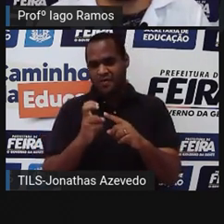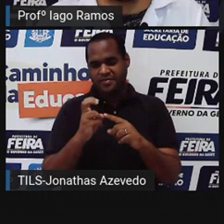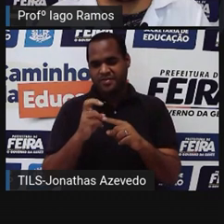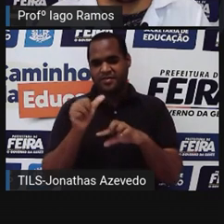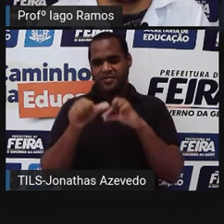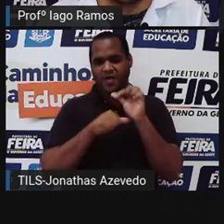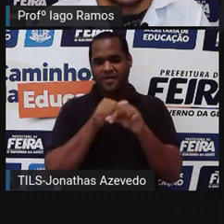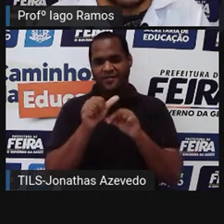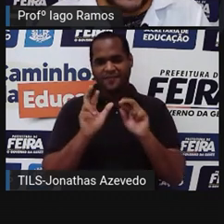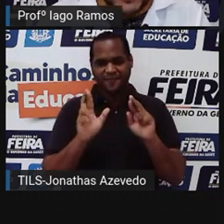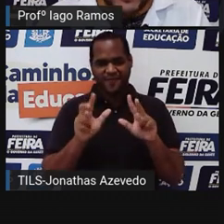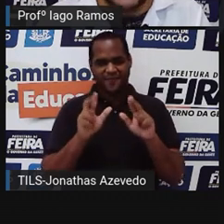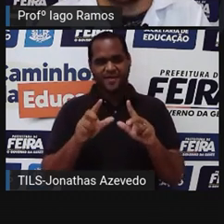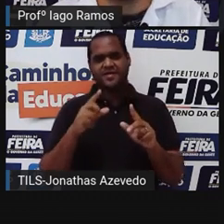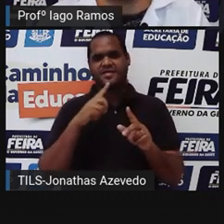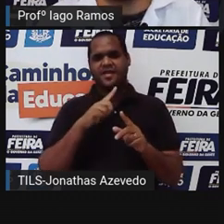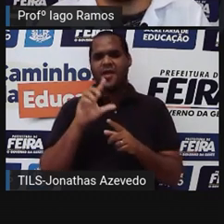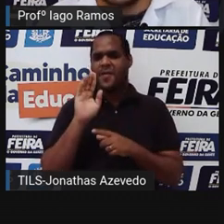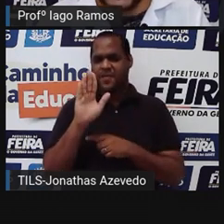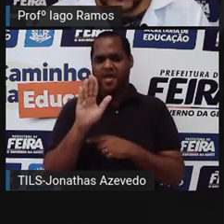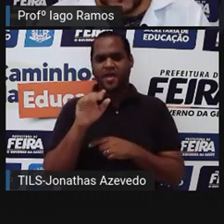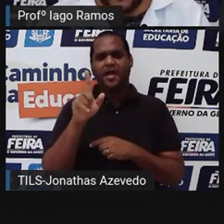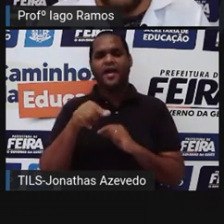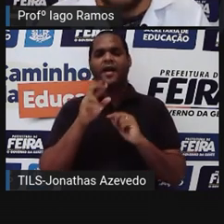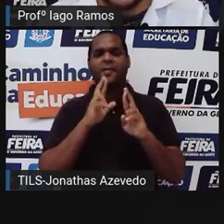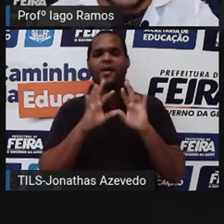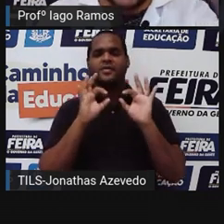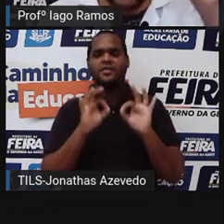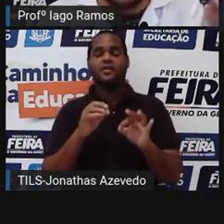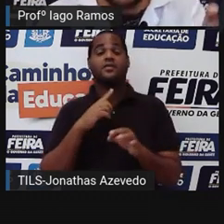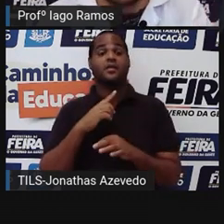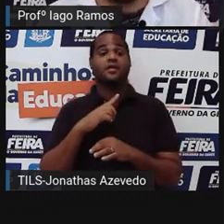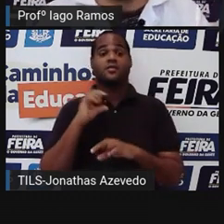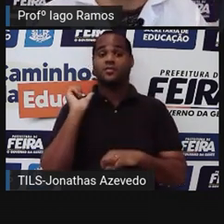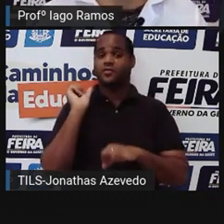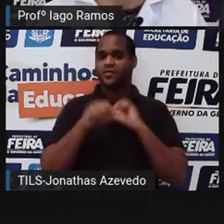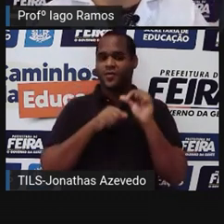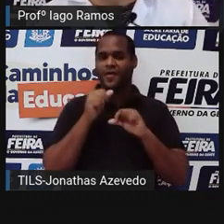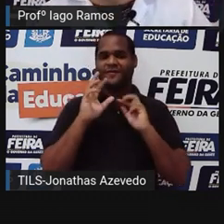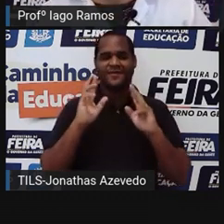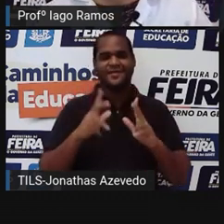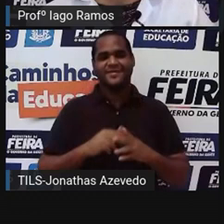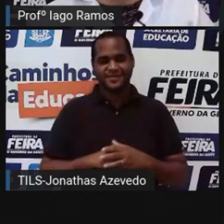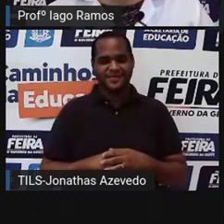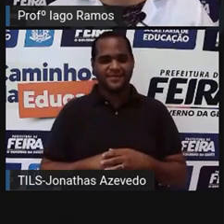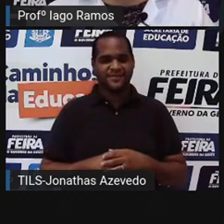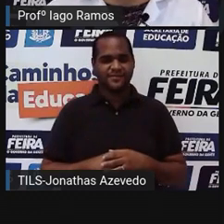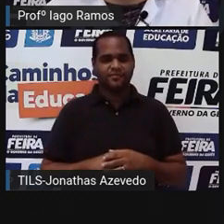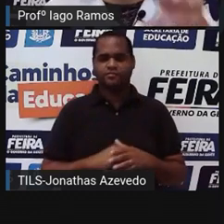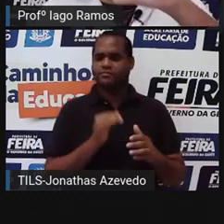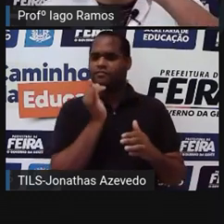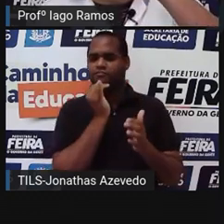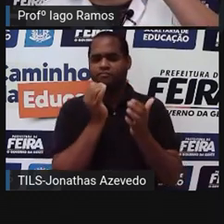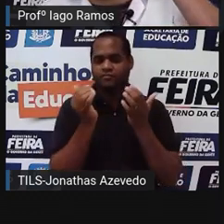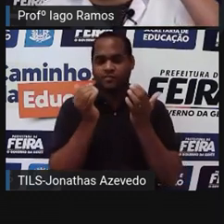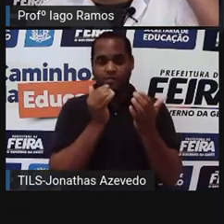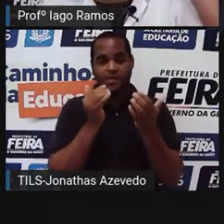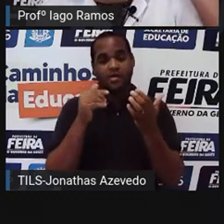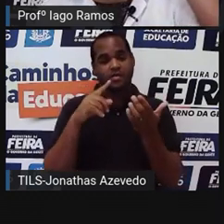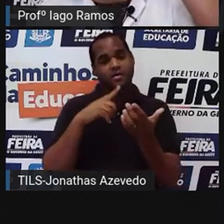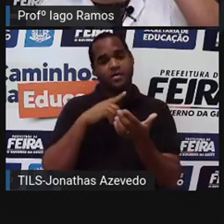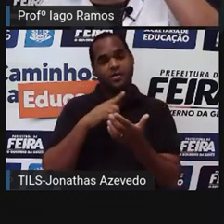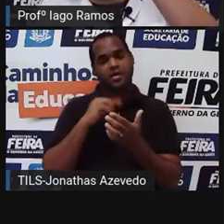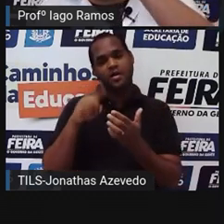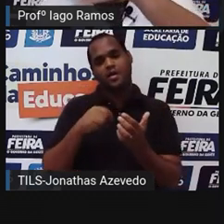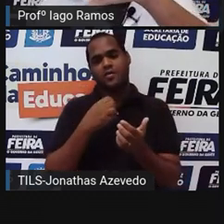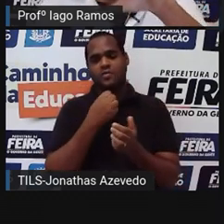do coeficiente B que tiver na equação. Tem que dar o oposto. Por exemplo, se o coeficiente B na equação é